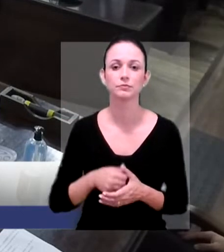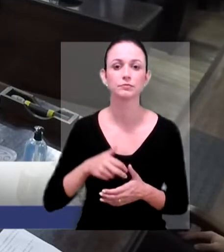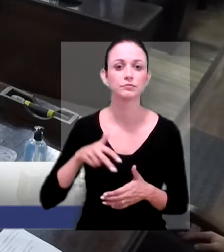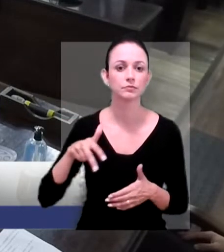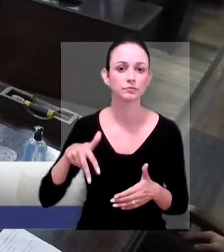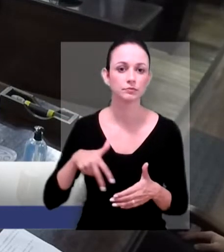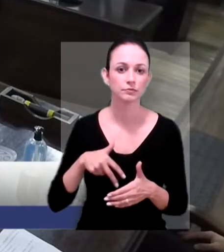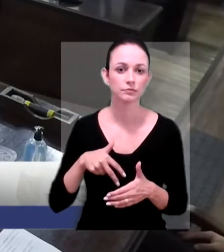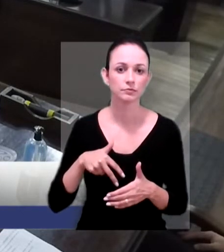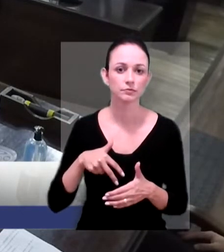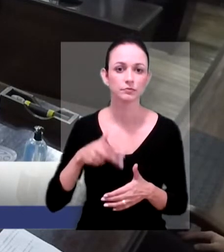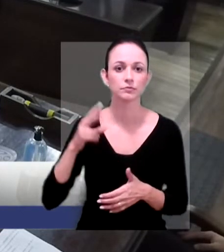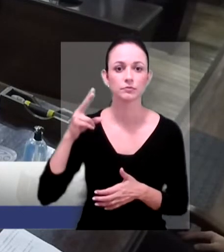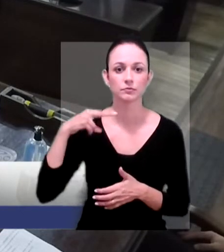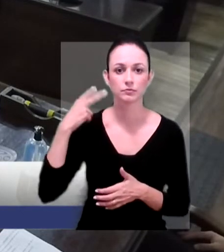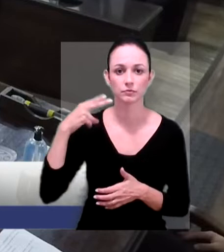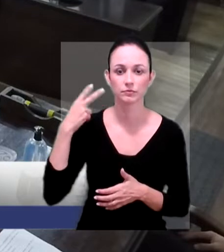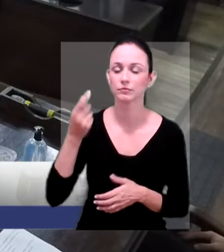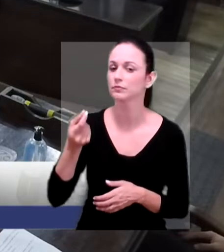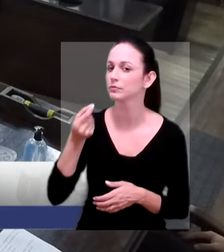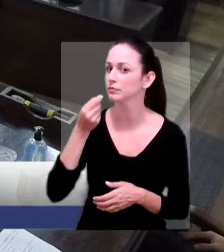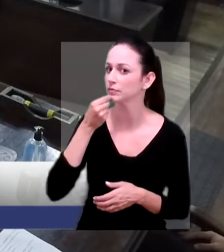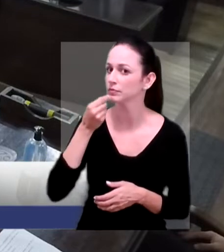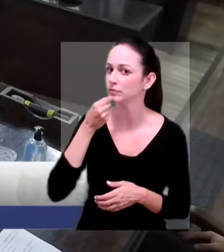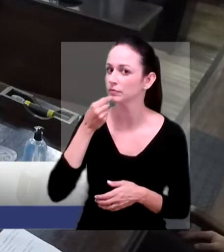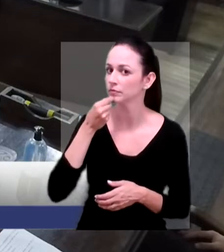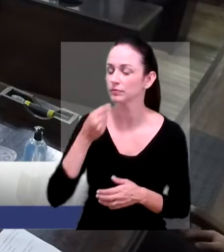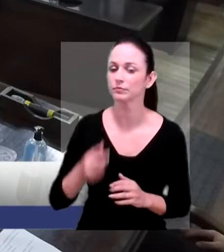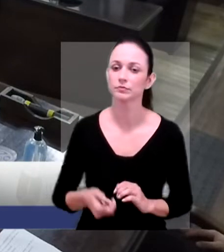Vereador Luiz Henrique Chupeta, com a palavra.